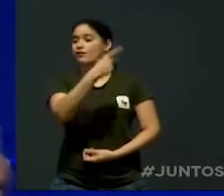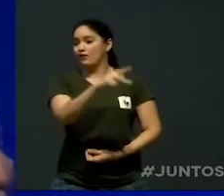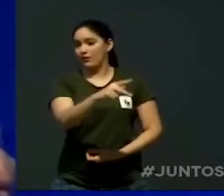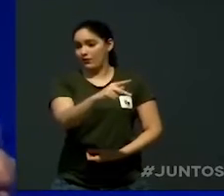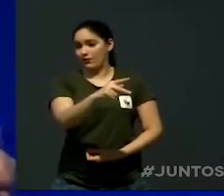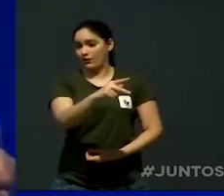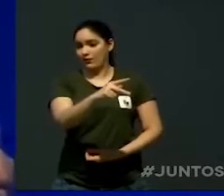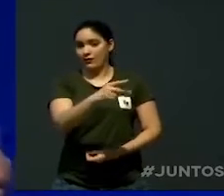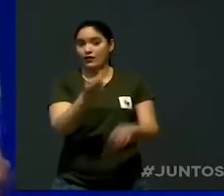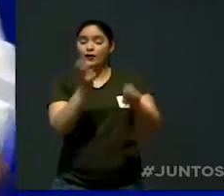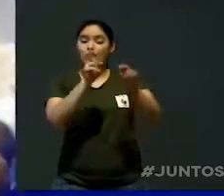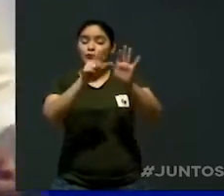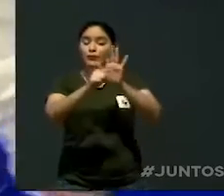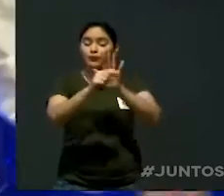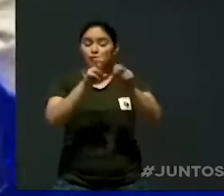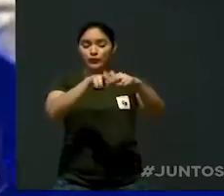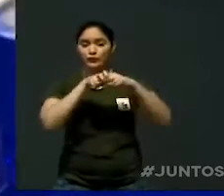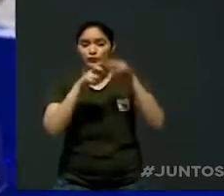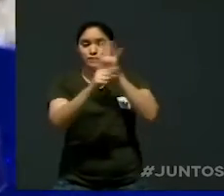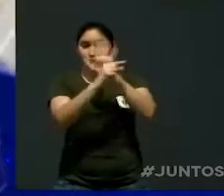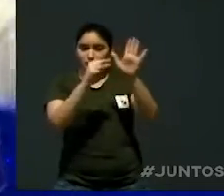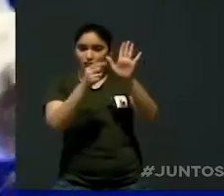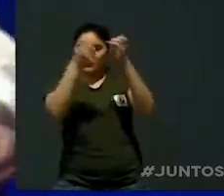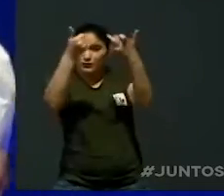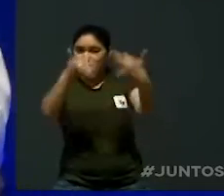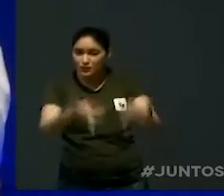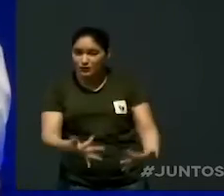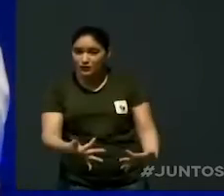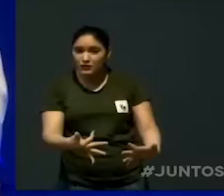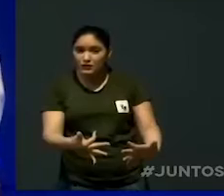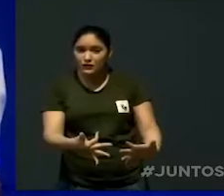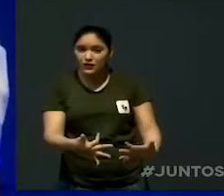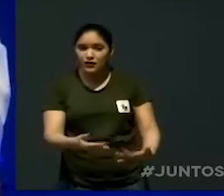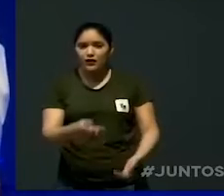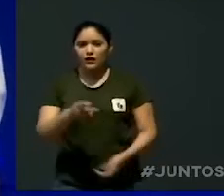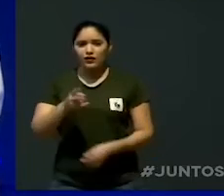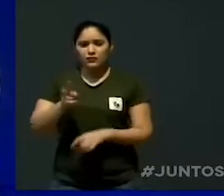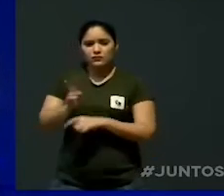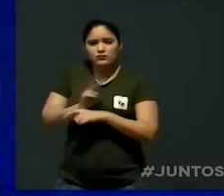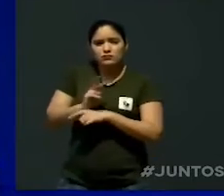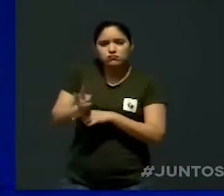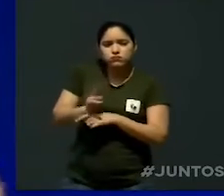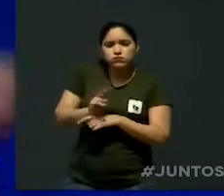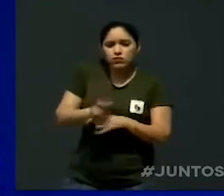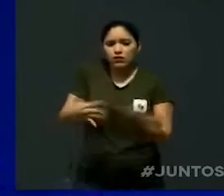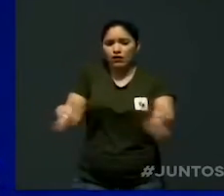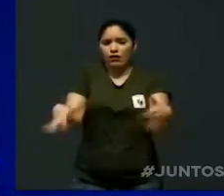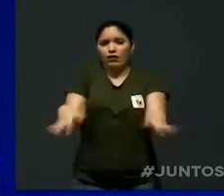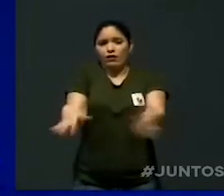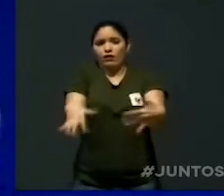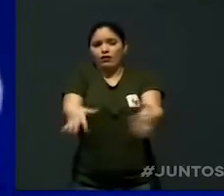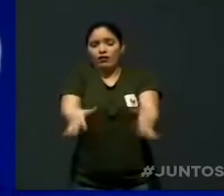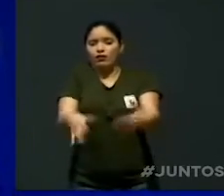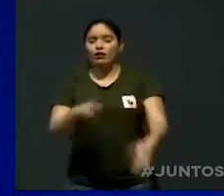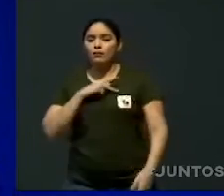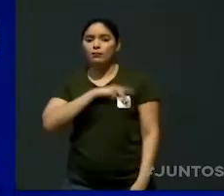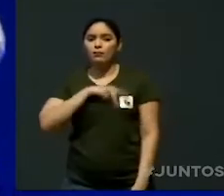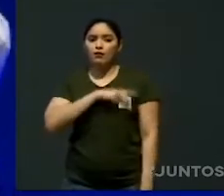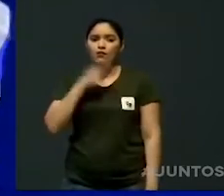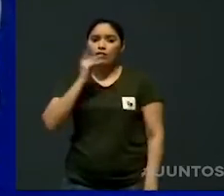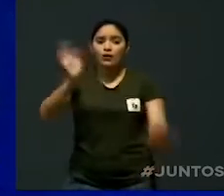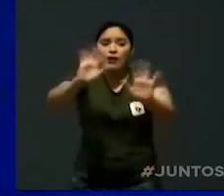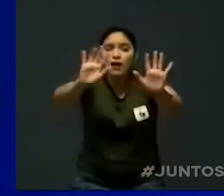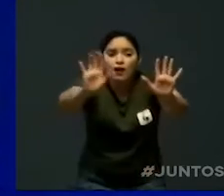E é por isso que o versículo diz que o carcereiro começou a tremer. E Paulo bradou em alta voz: não te faças